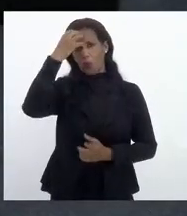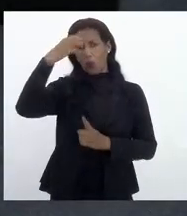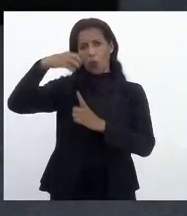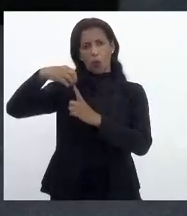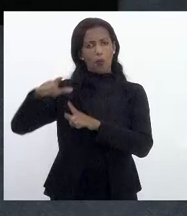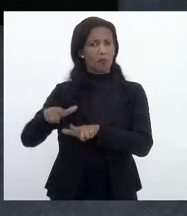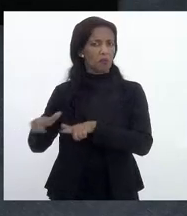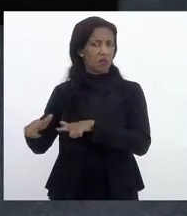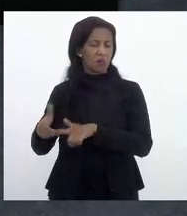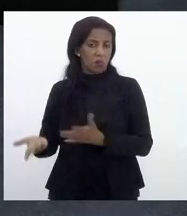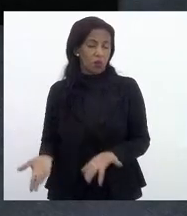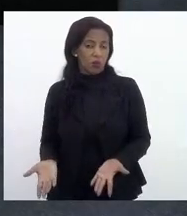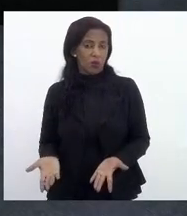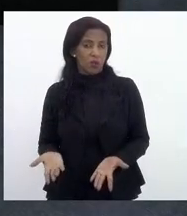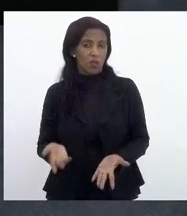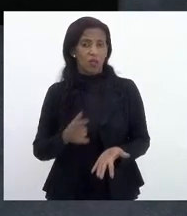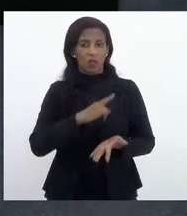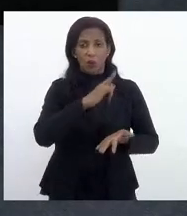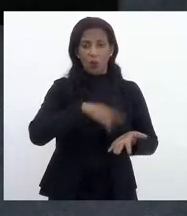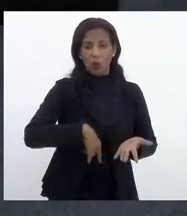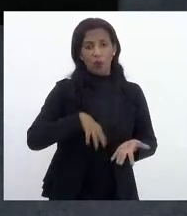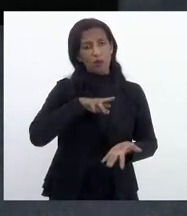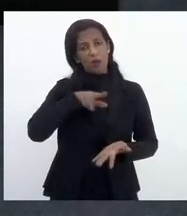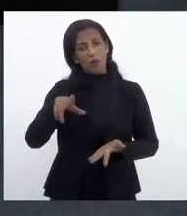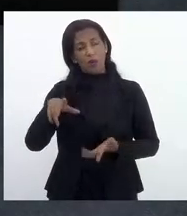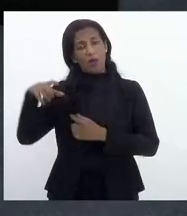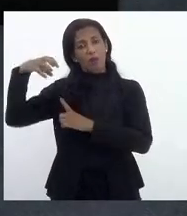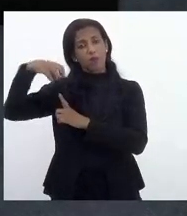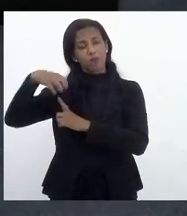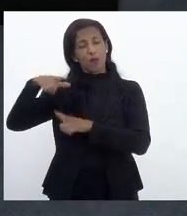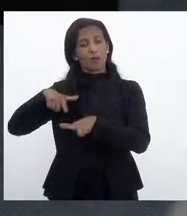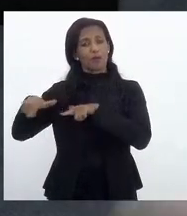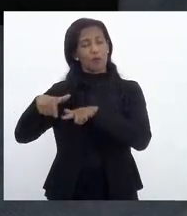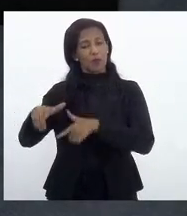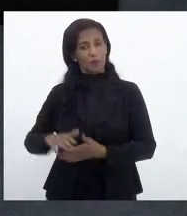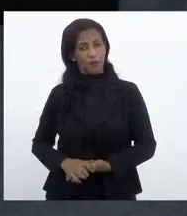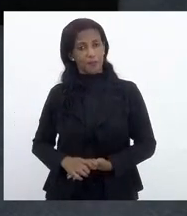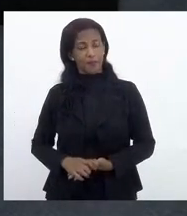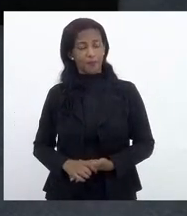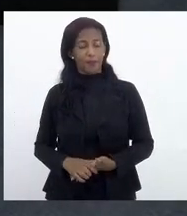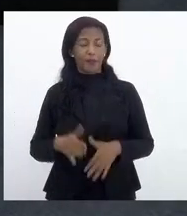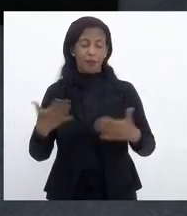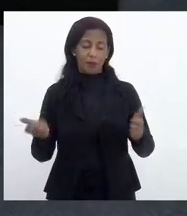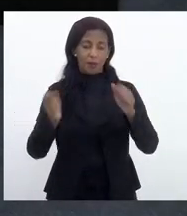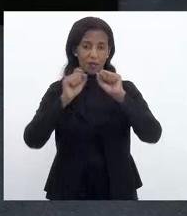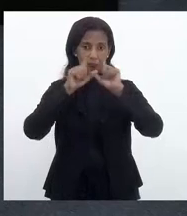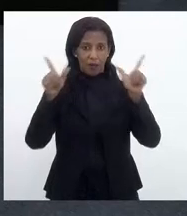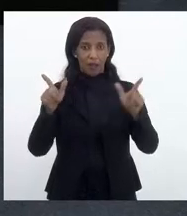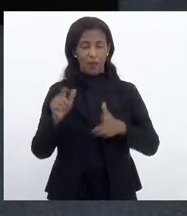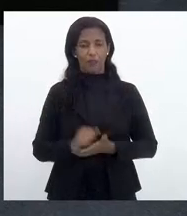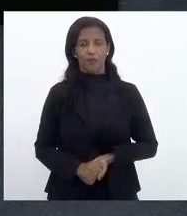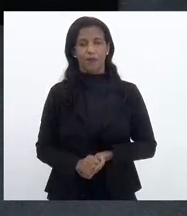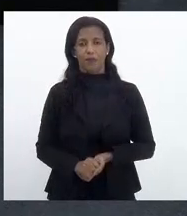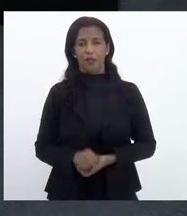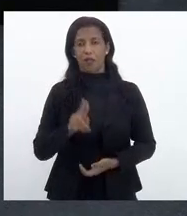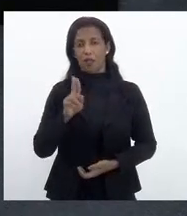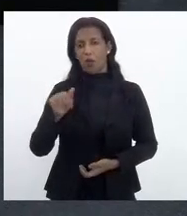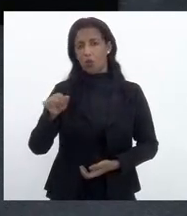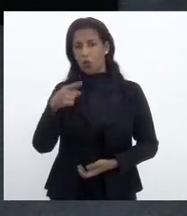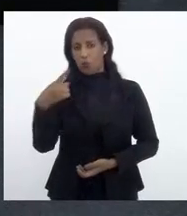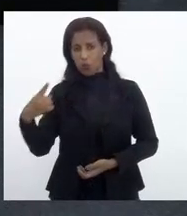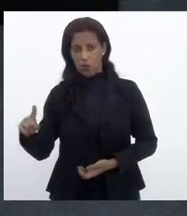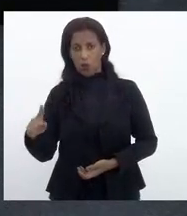não era o servidor então a conta não deve ser o servidor e também está bem claro que a união não